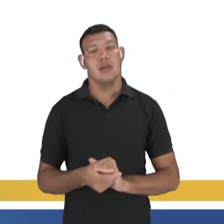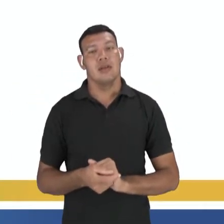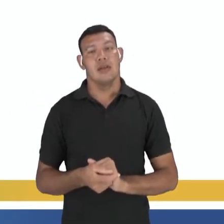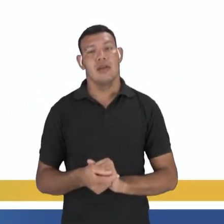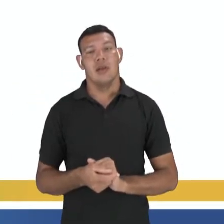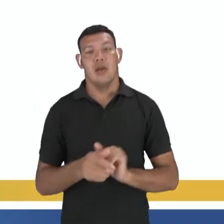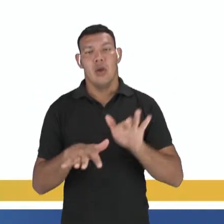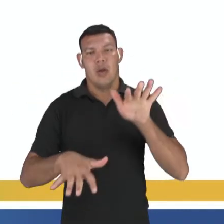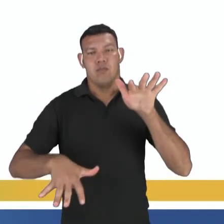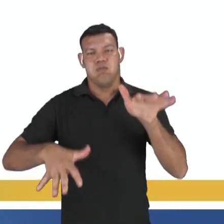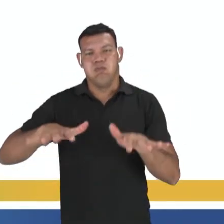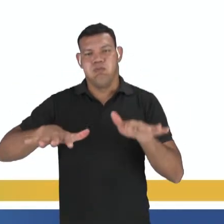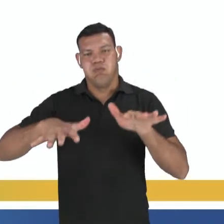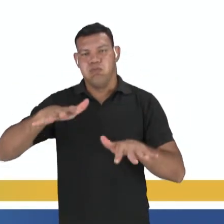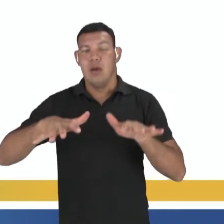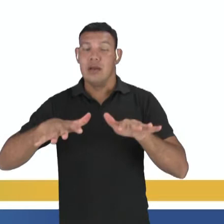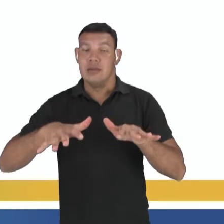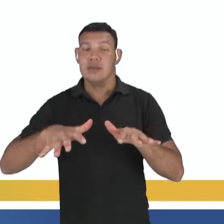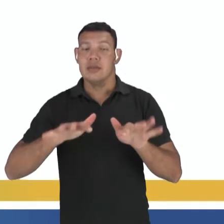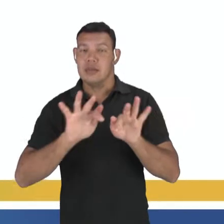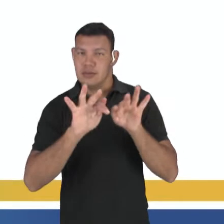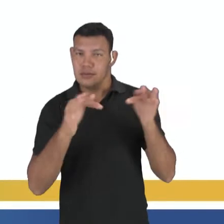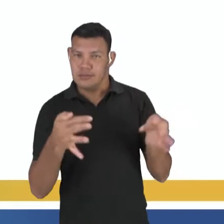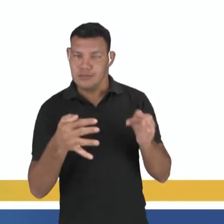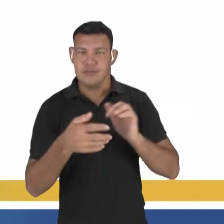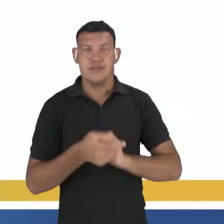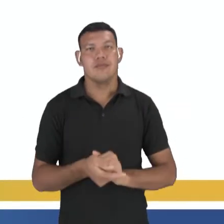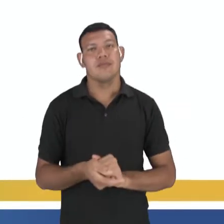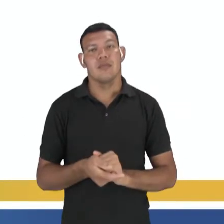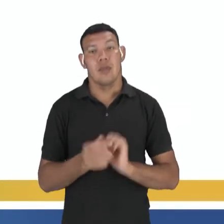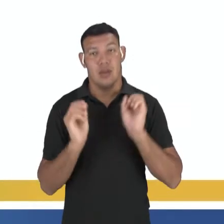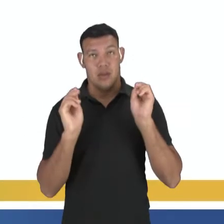valores referentes a dados, ok?